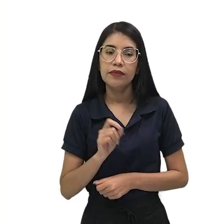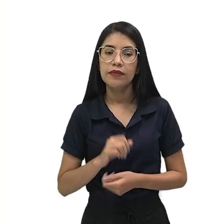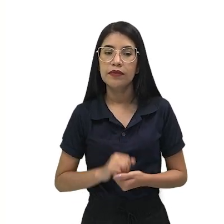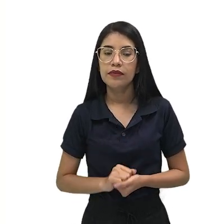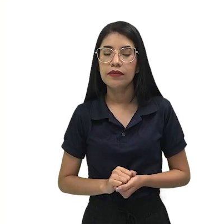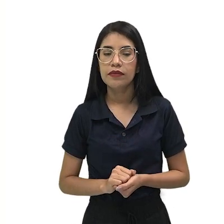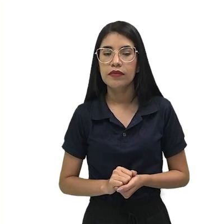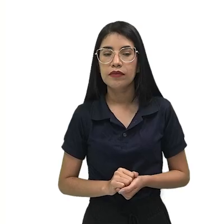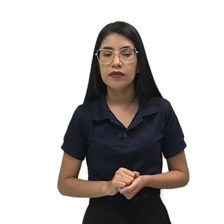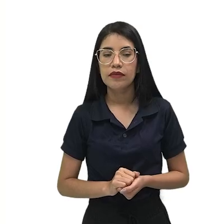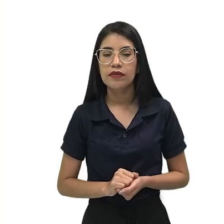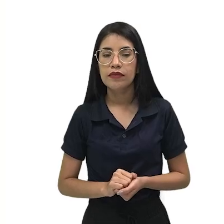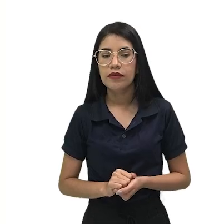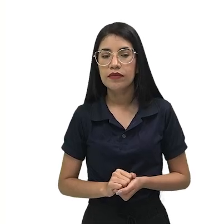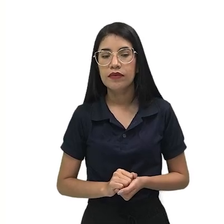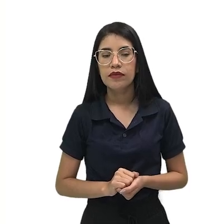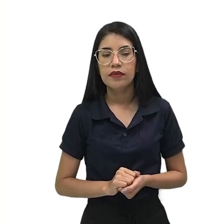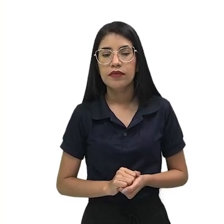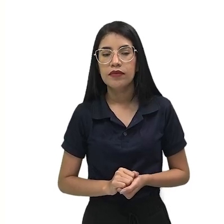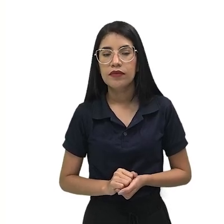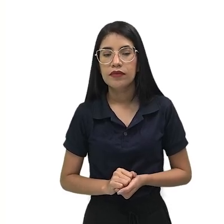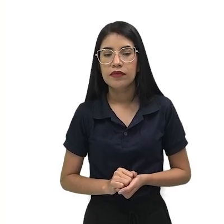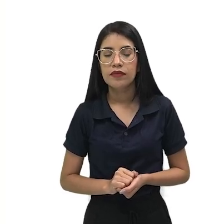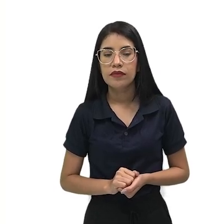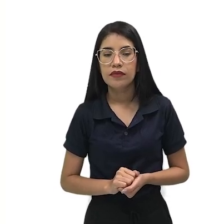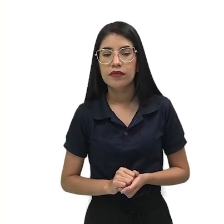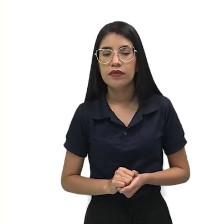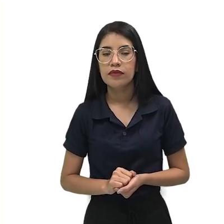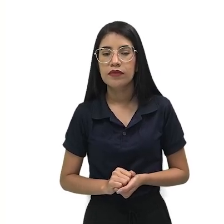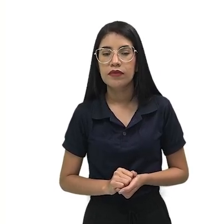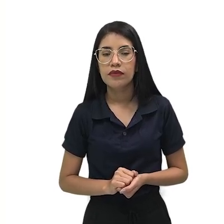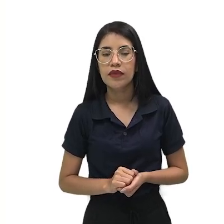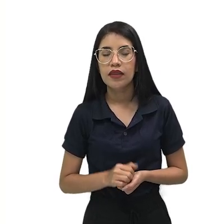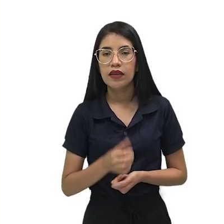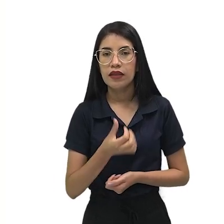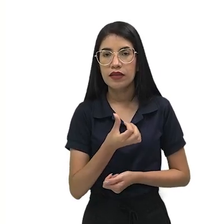Beleza, aqui é o AT, ó, antiperíodo.